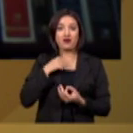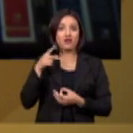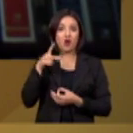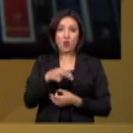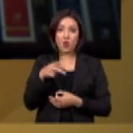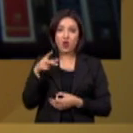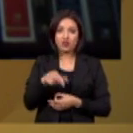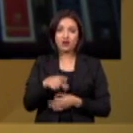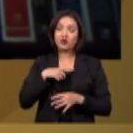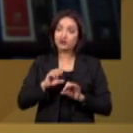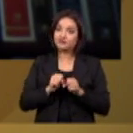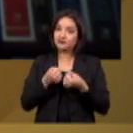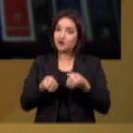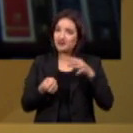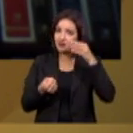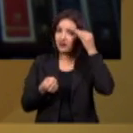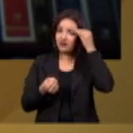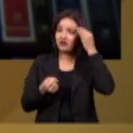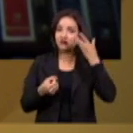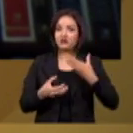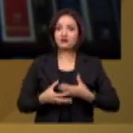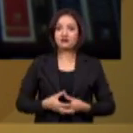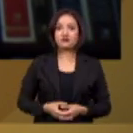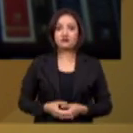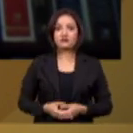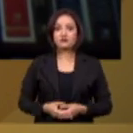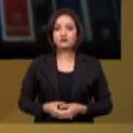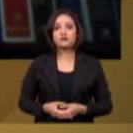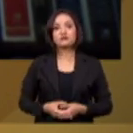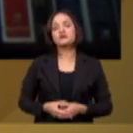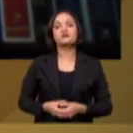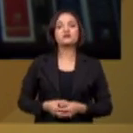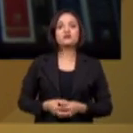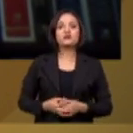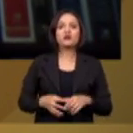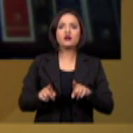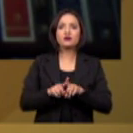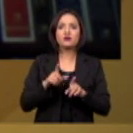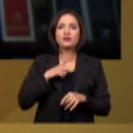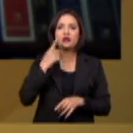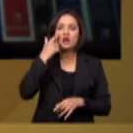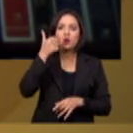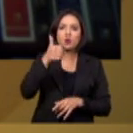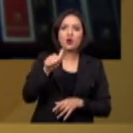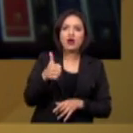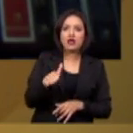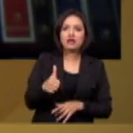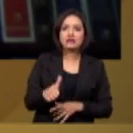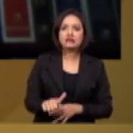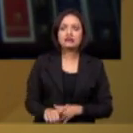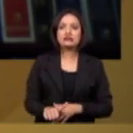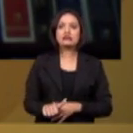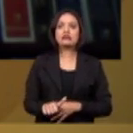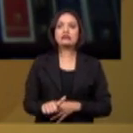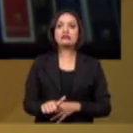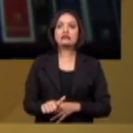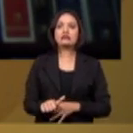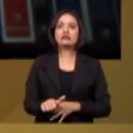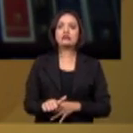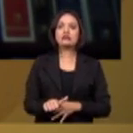função do ato expulsório não é fácil devemos uma análise da doutrina a respeito